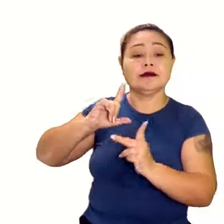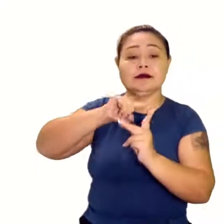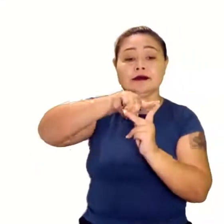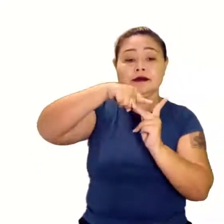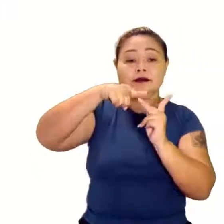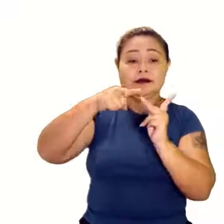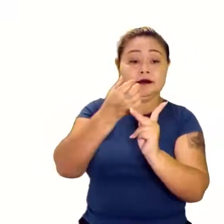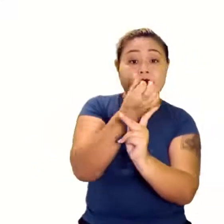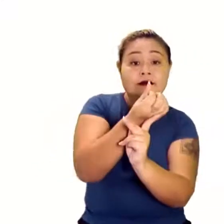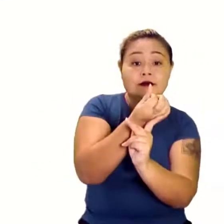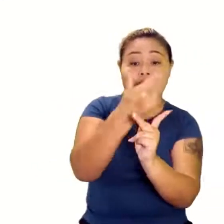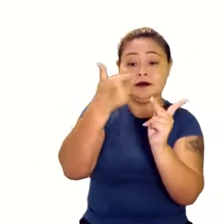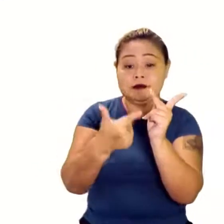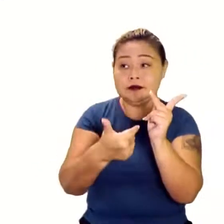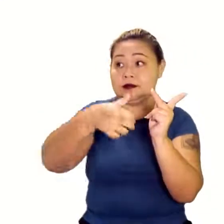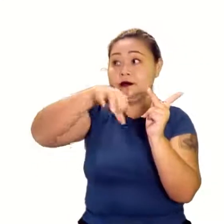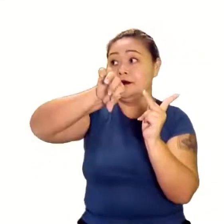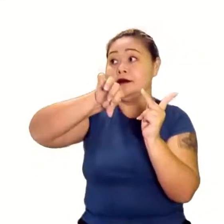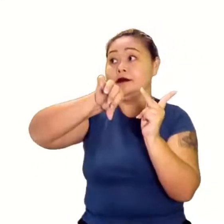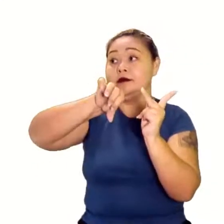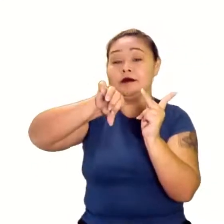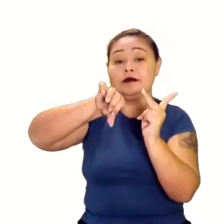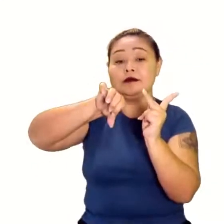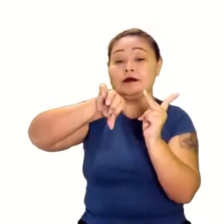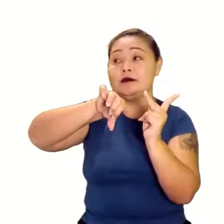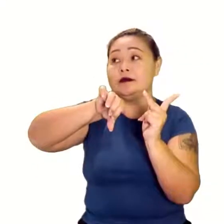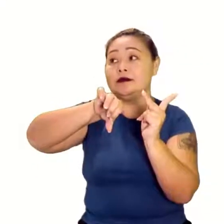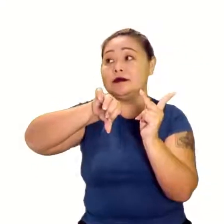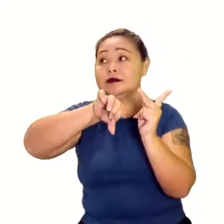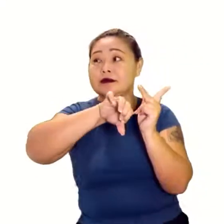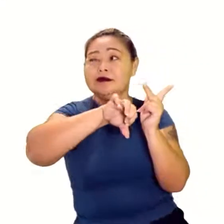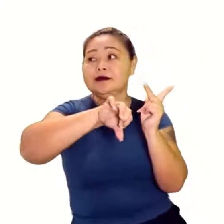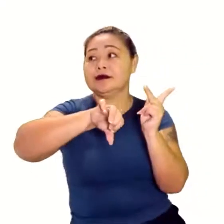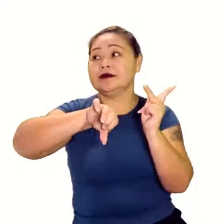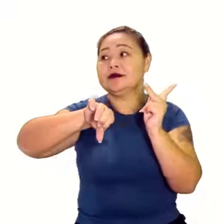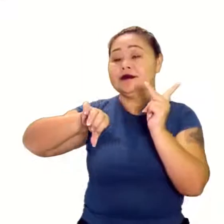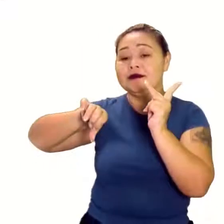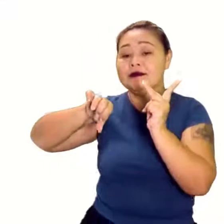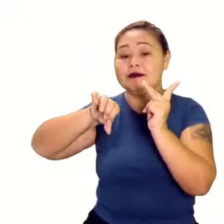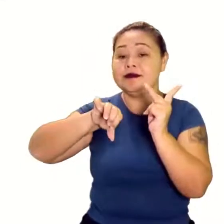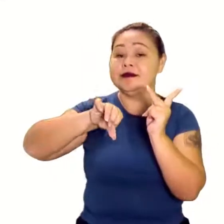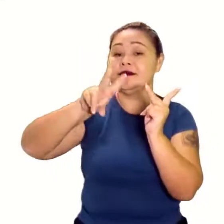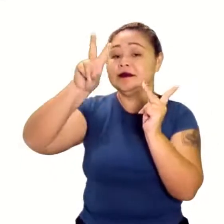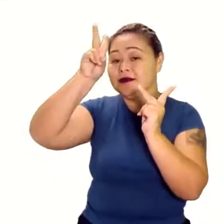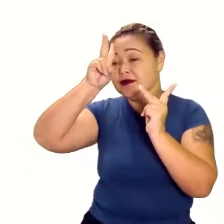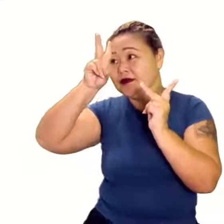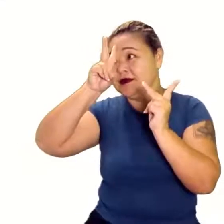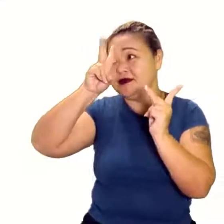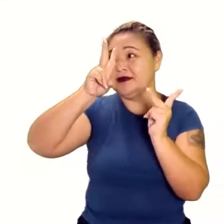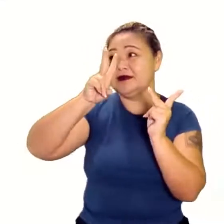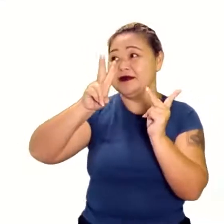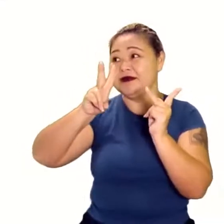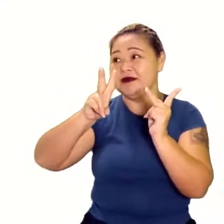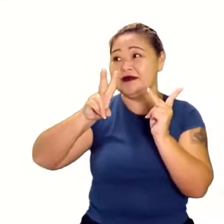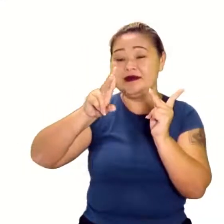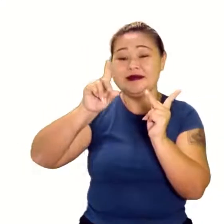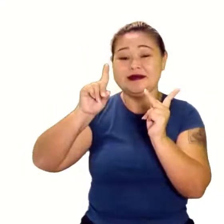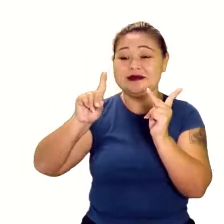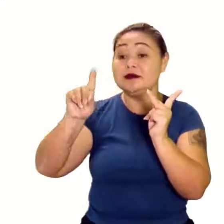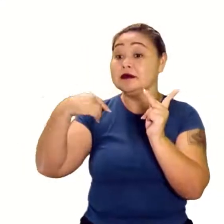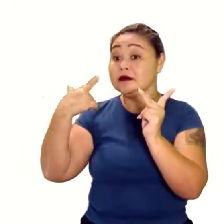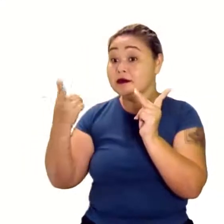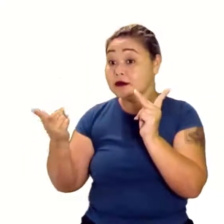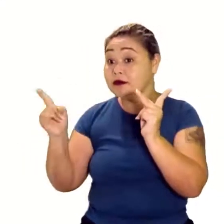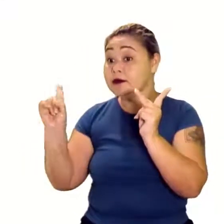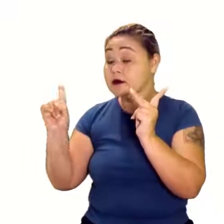raiz sexta de 2 elevado à nona potência. Lembra que nós falamos de vários detalhes? Beleza,